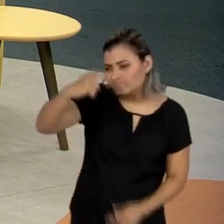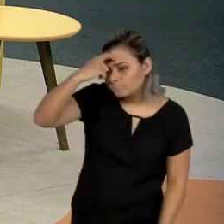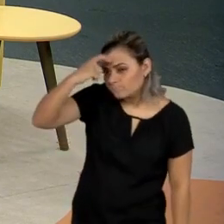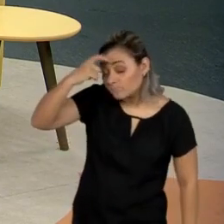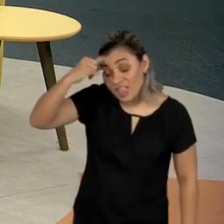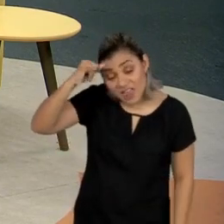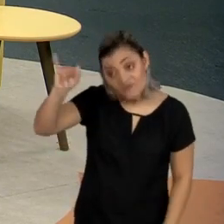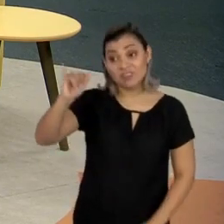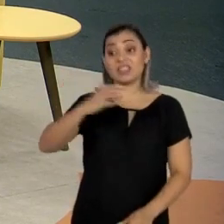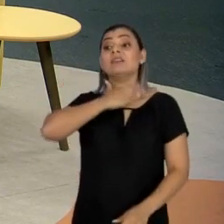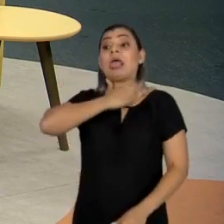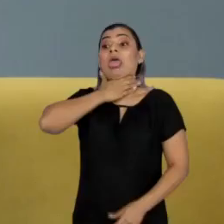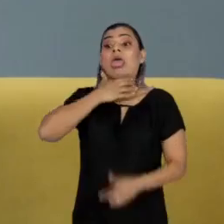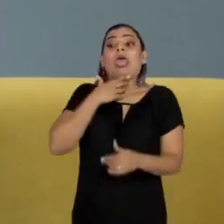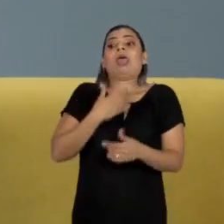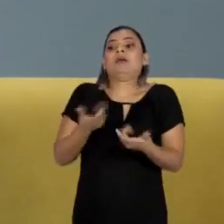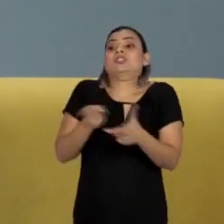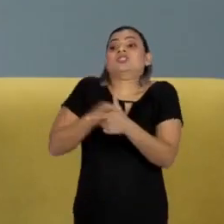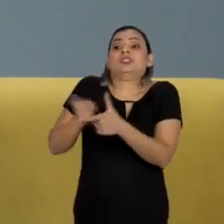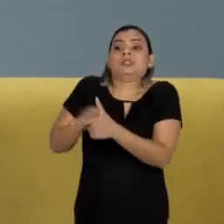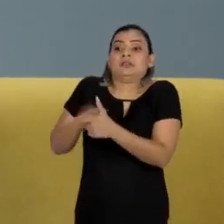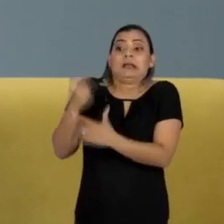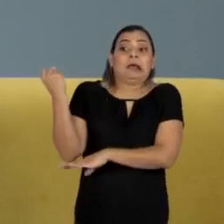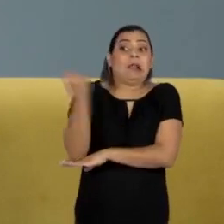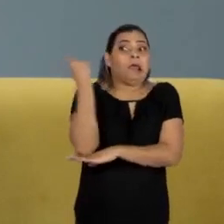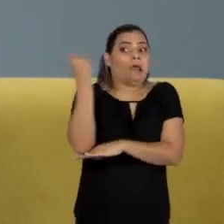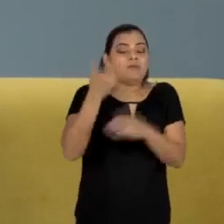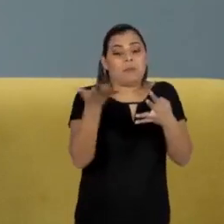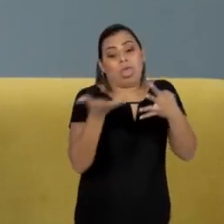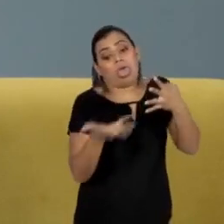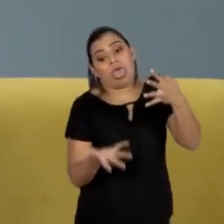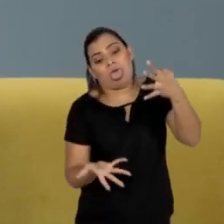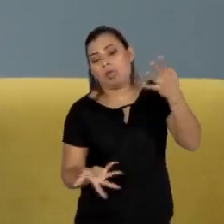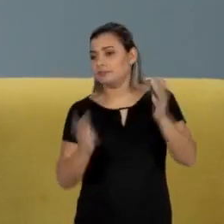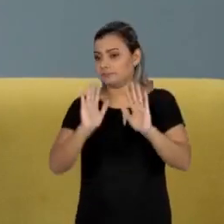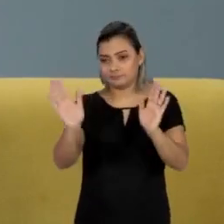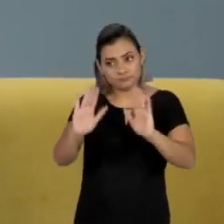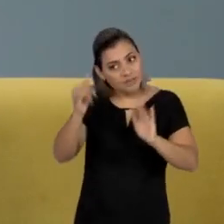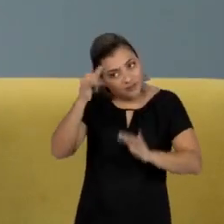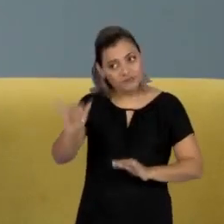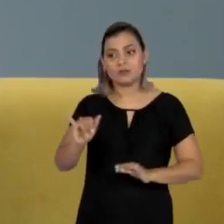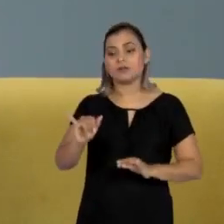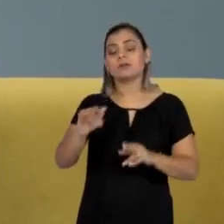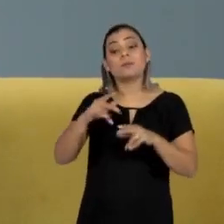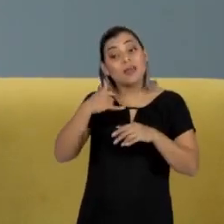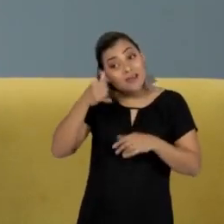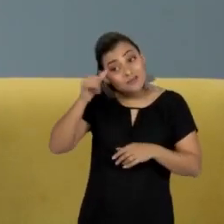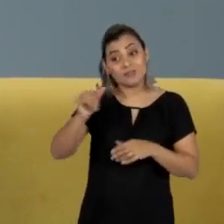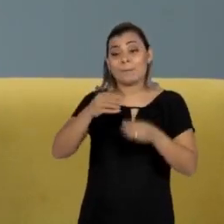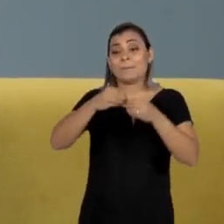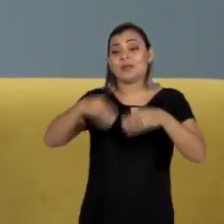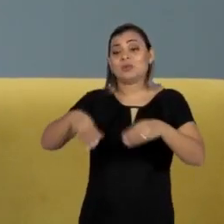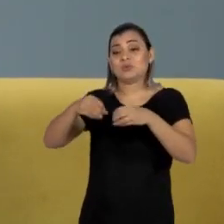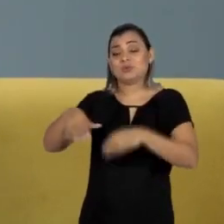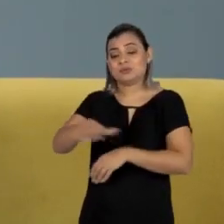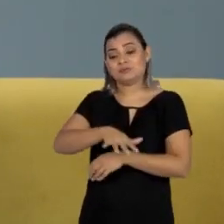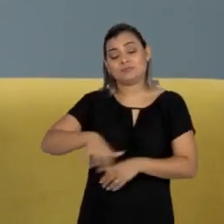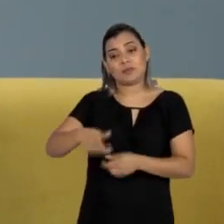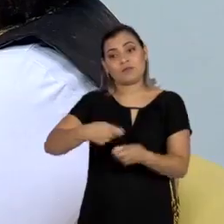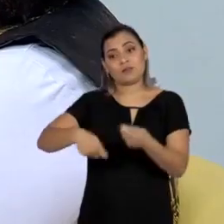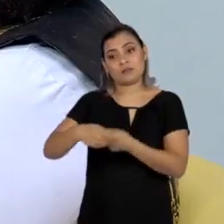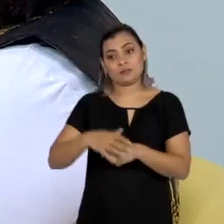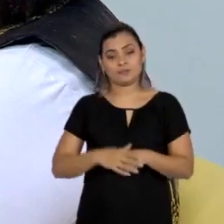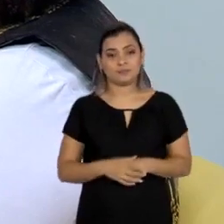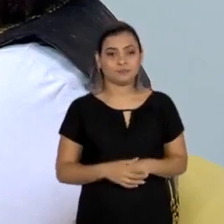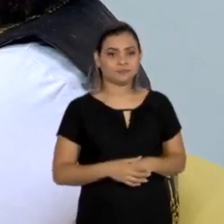evitem endividamentos muito graves e muito longos, para que a gente não tenha aí um prejuízo para a saúde financeira.